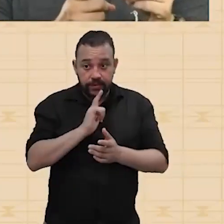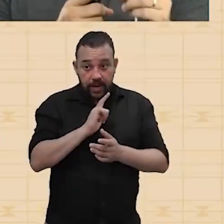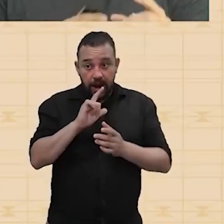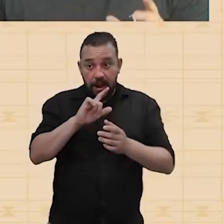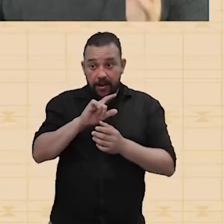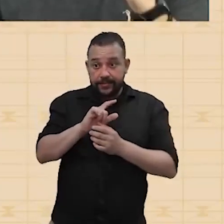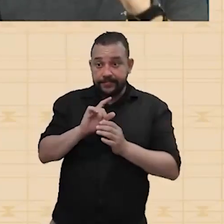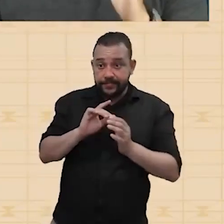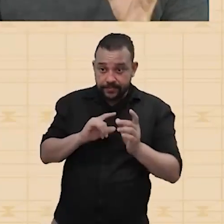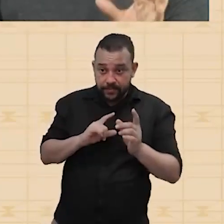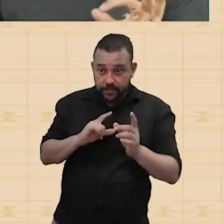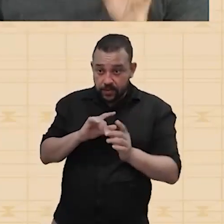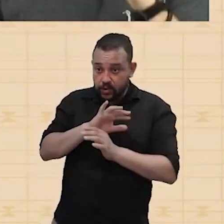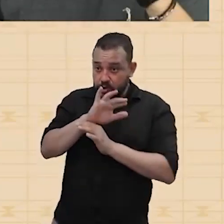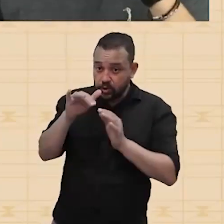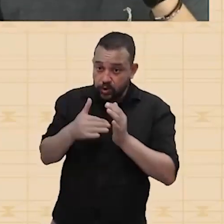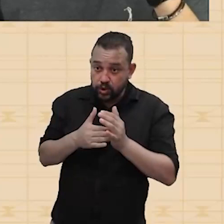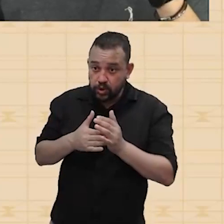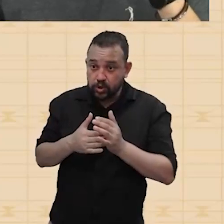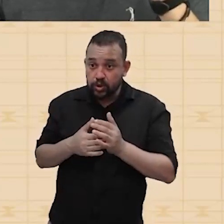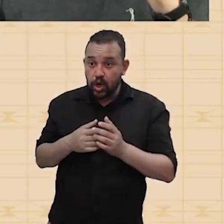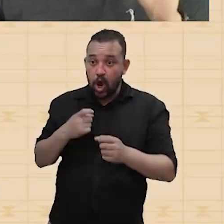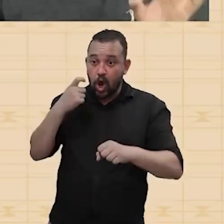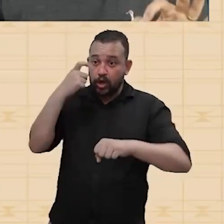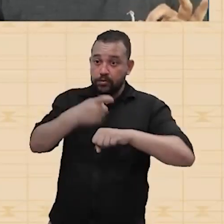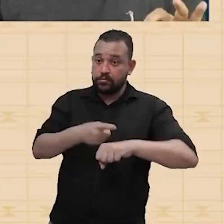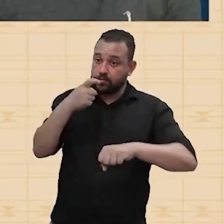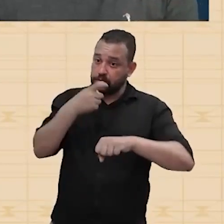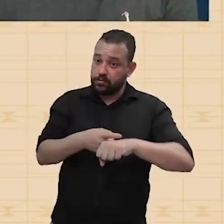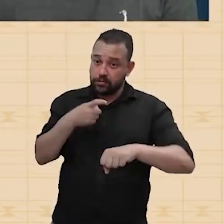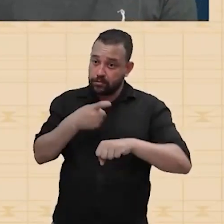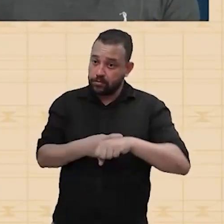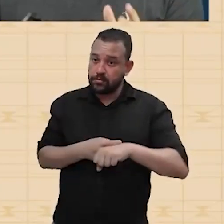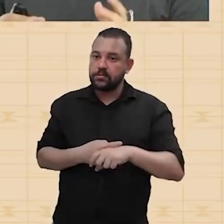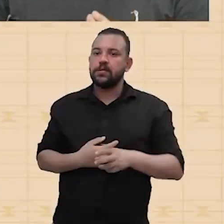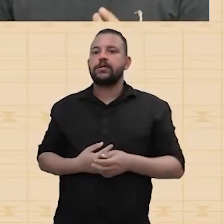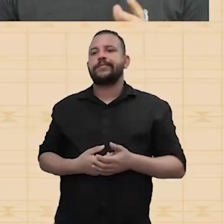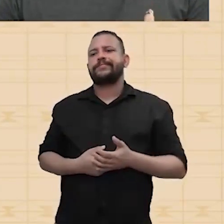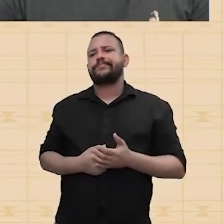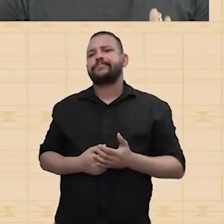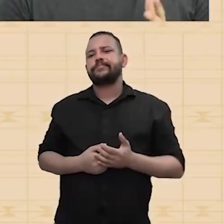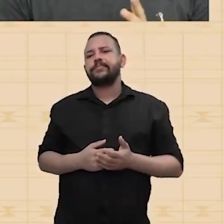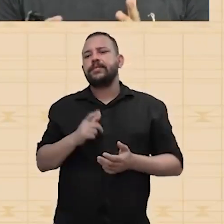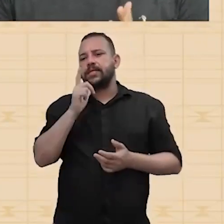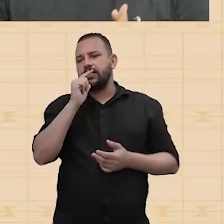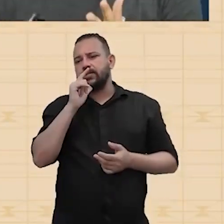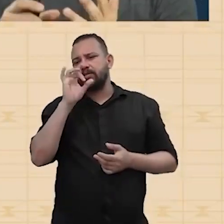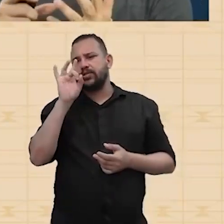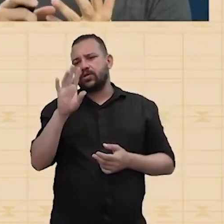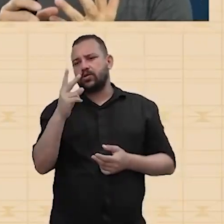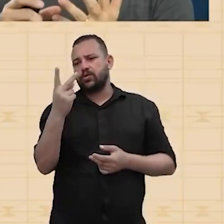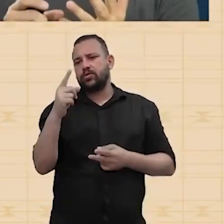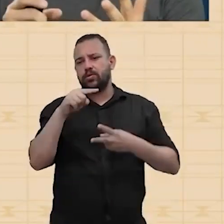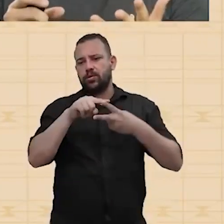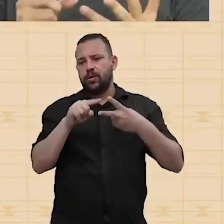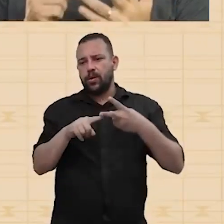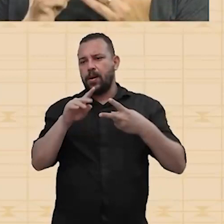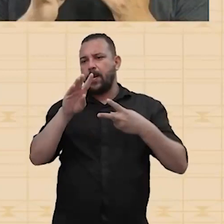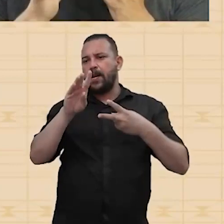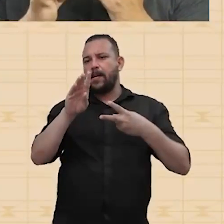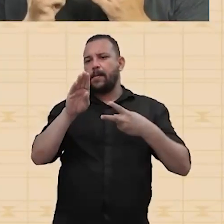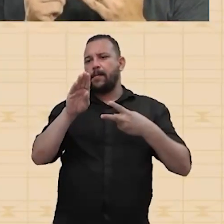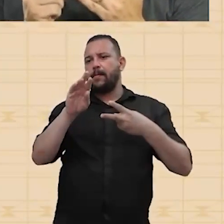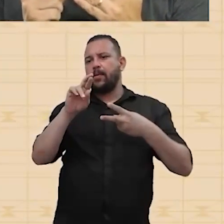tabela periódica está no estado sólido, tá bom? No líquido nós temos apenas dois, que é o bromo e